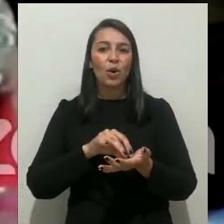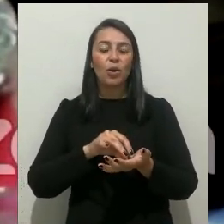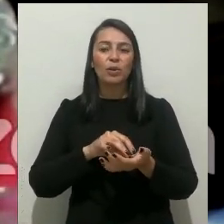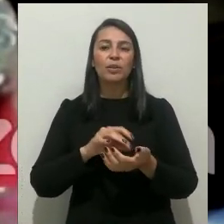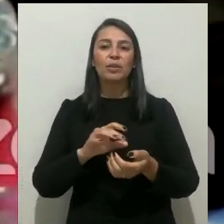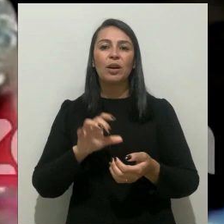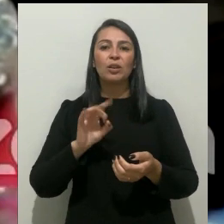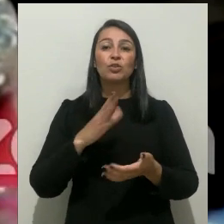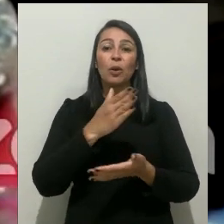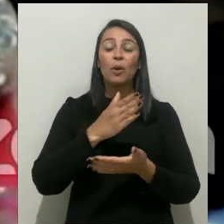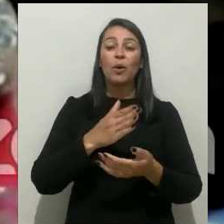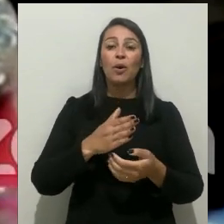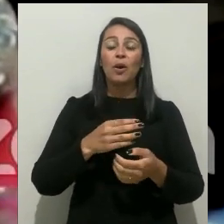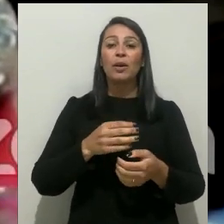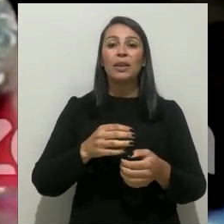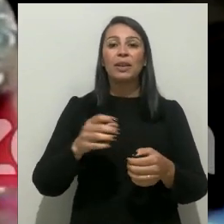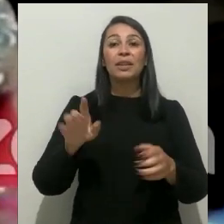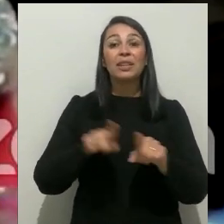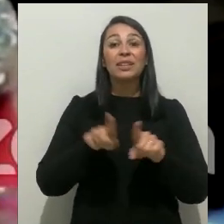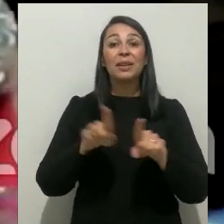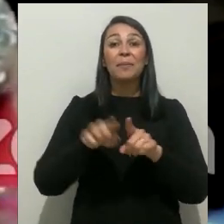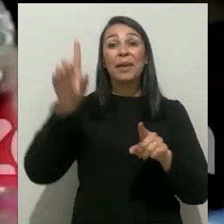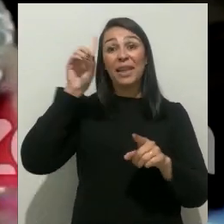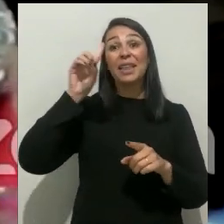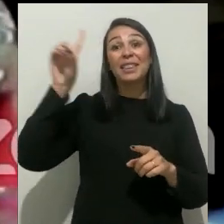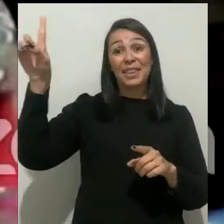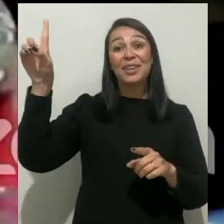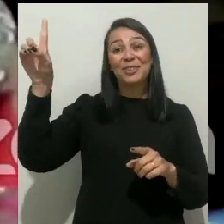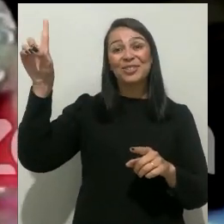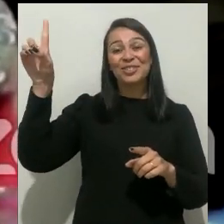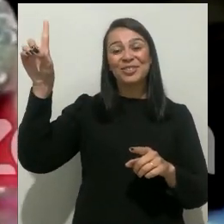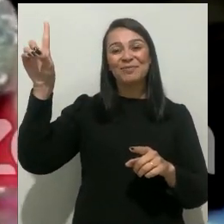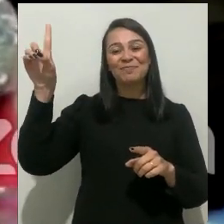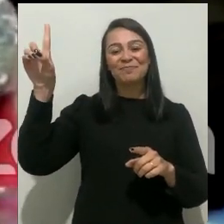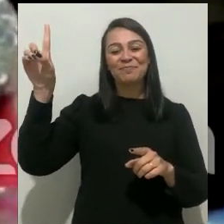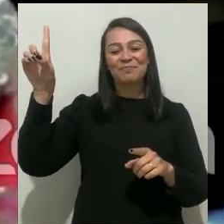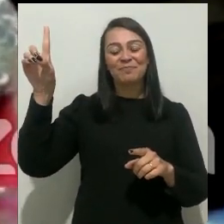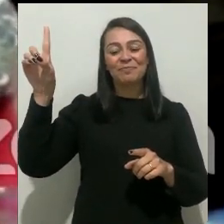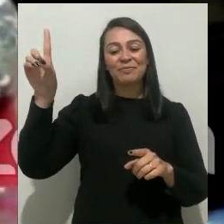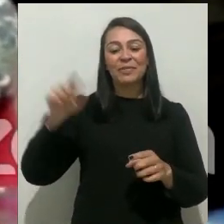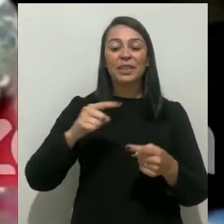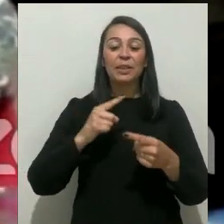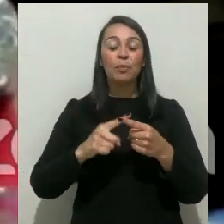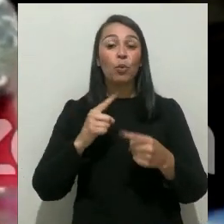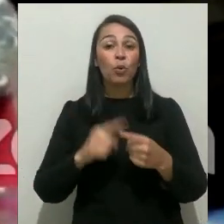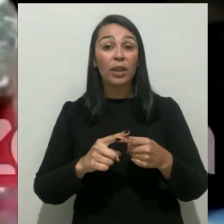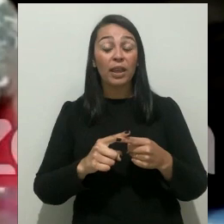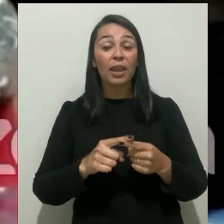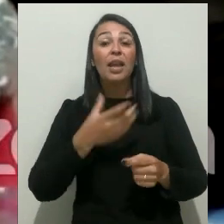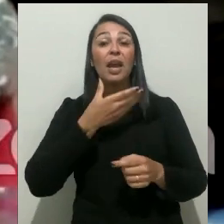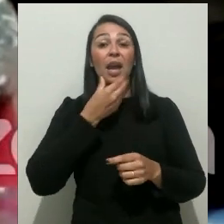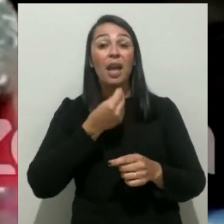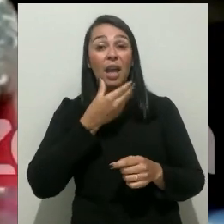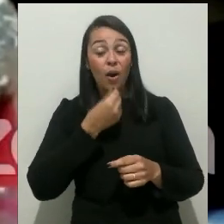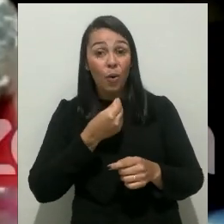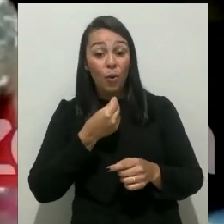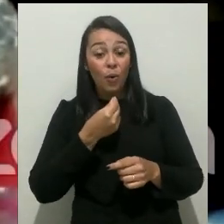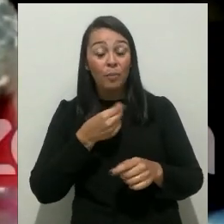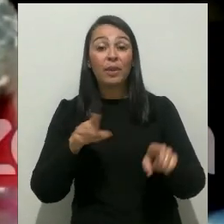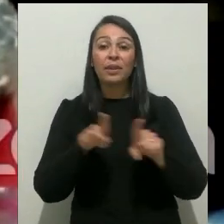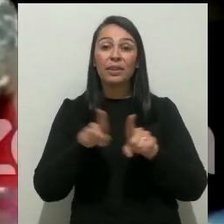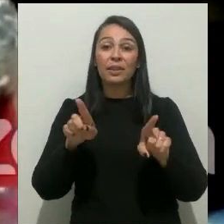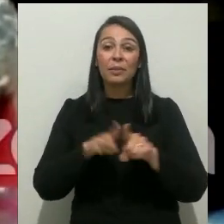pela metade, e ele é divino, é verdadeiramente divino. E por ser homem